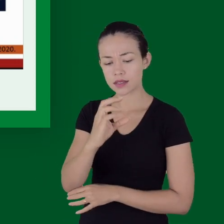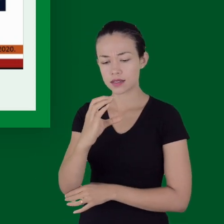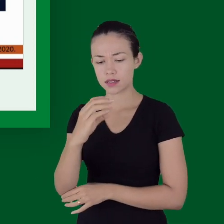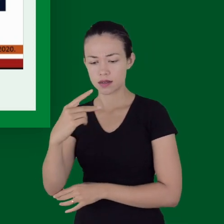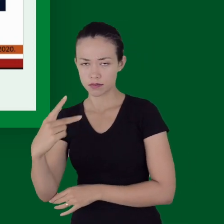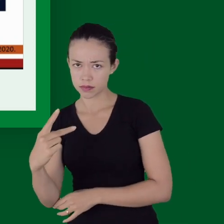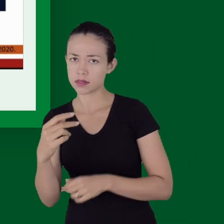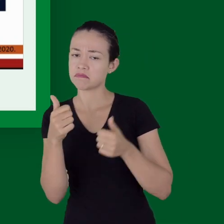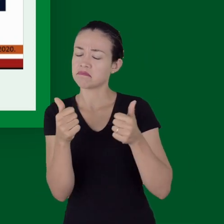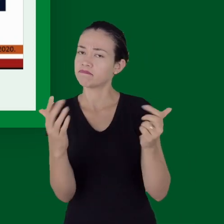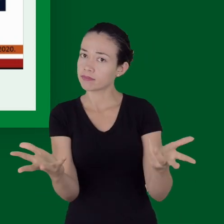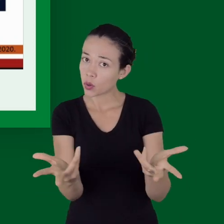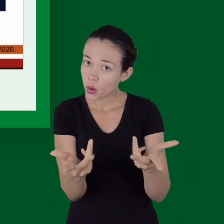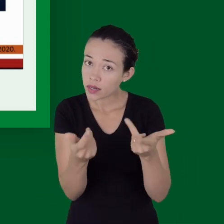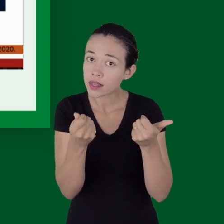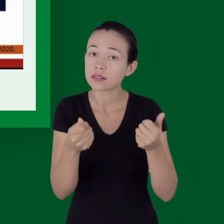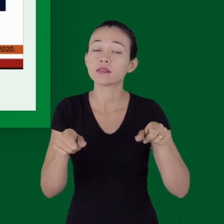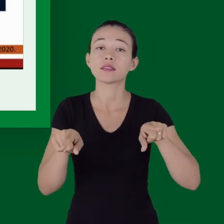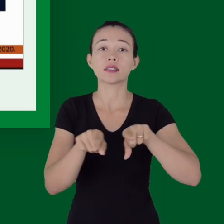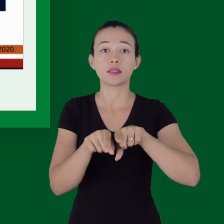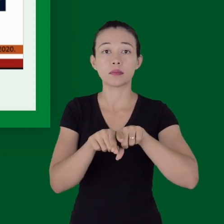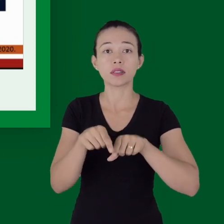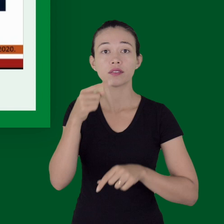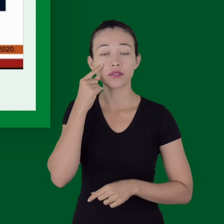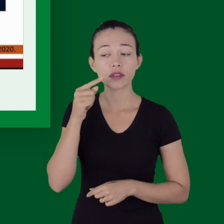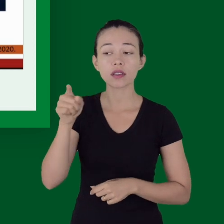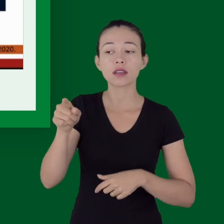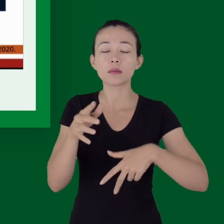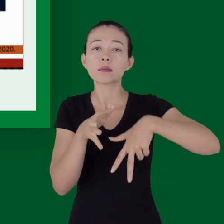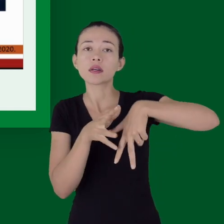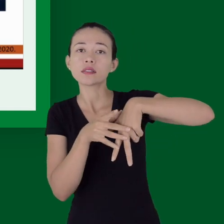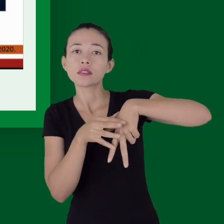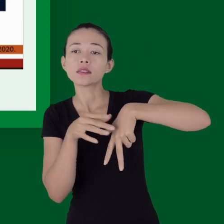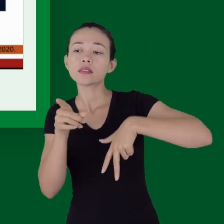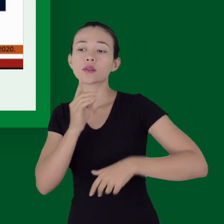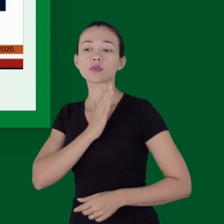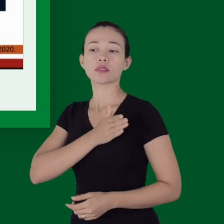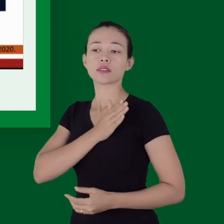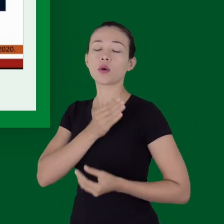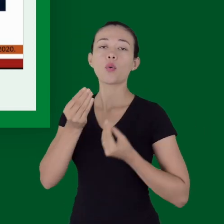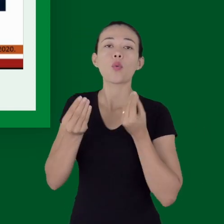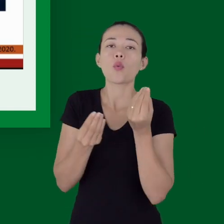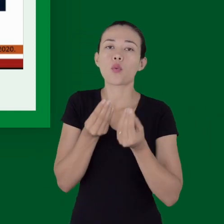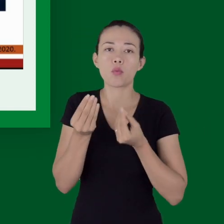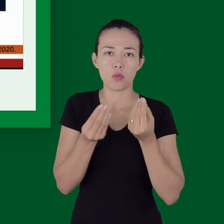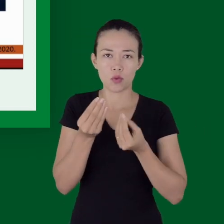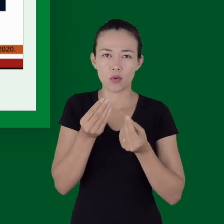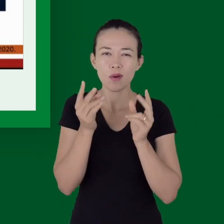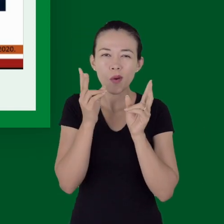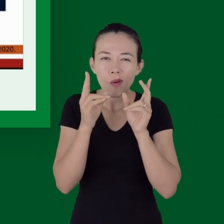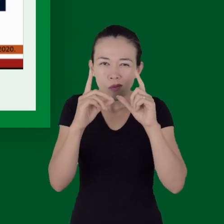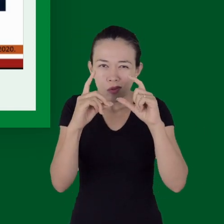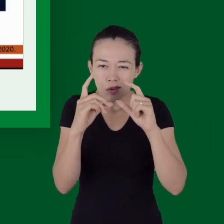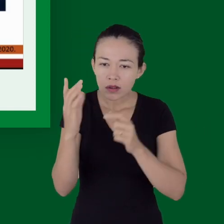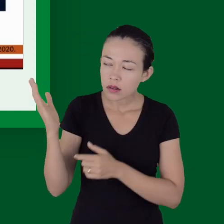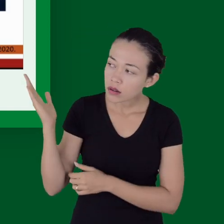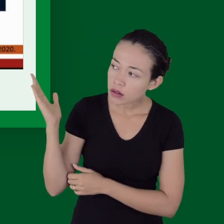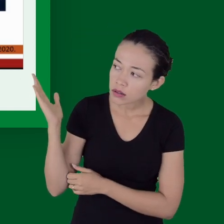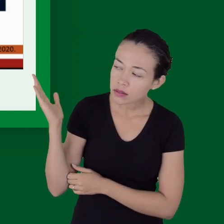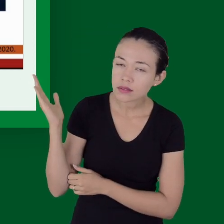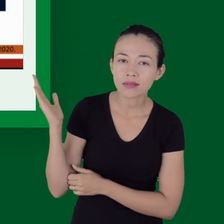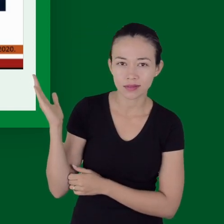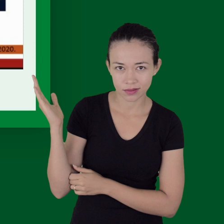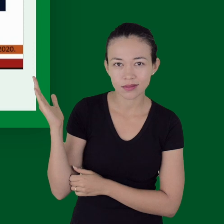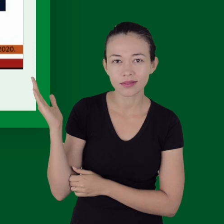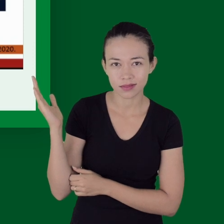a monitorização adequada do paciente, tanto monitorização eletrocardiográfica como via capnografia. E no